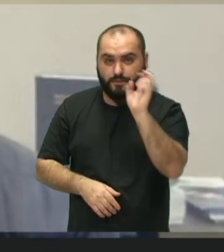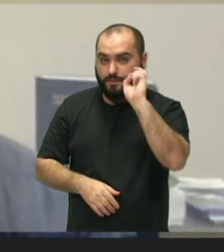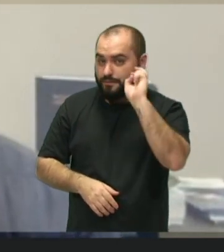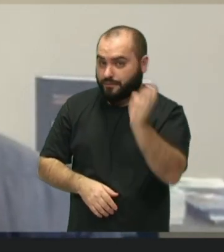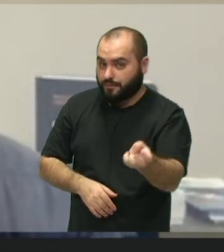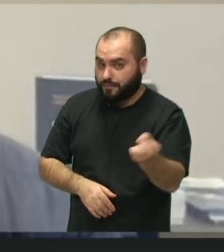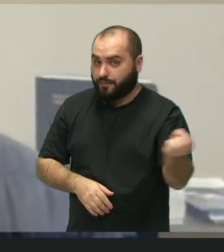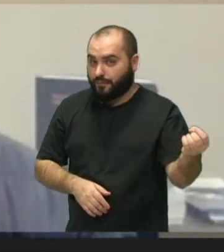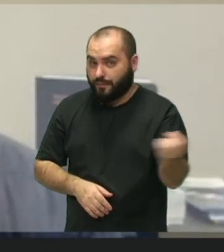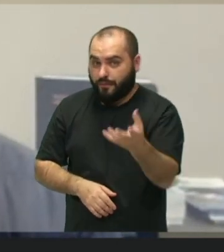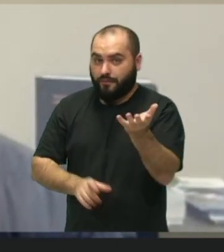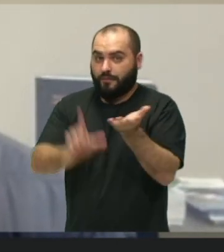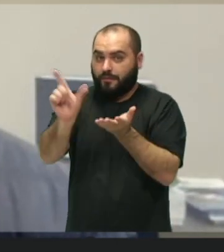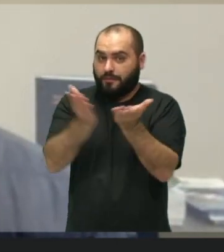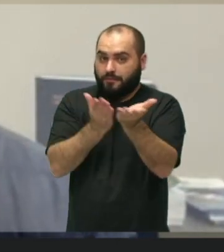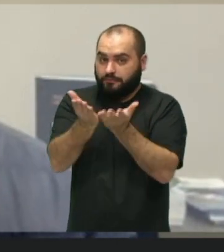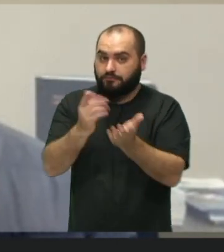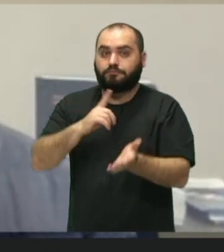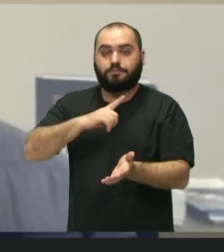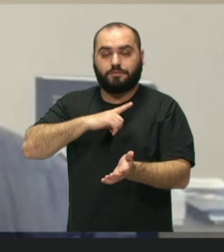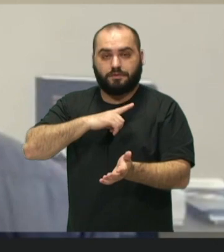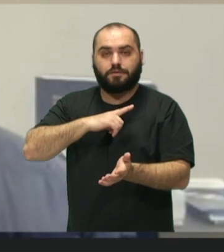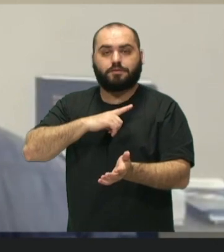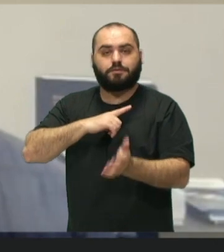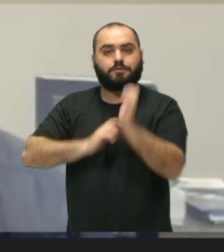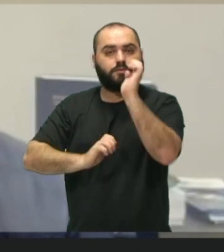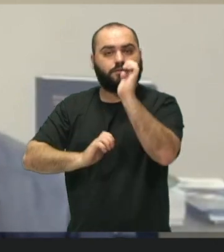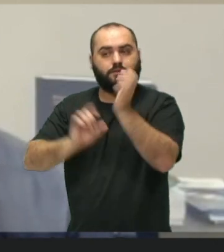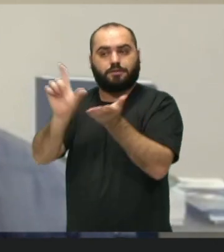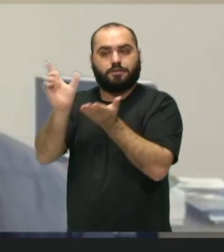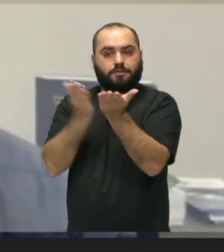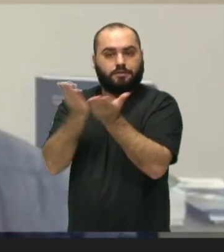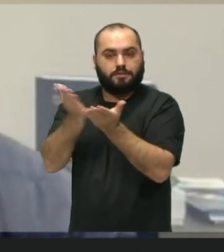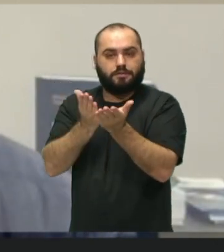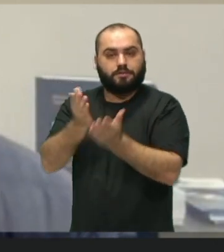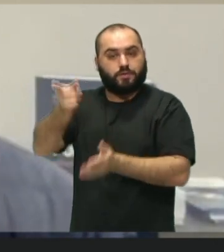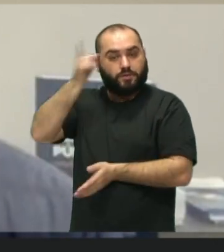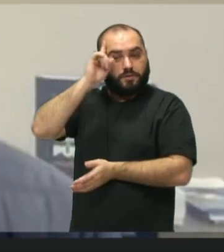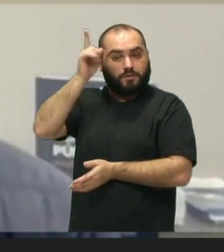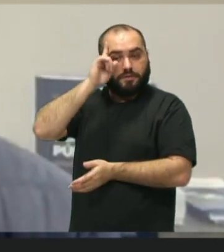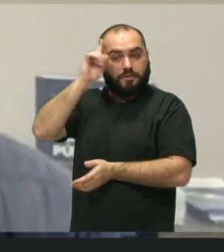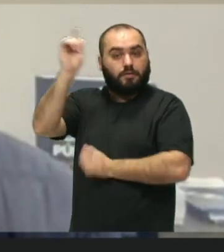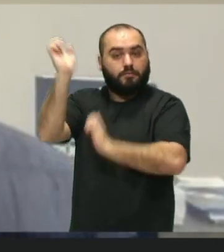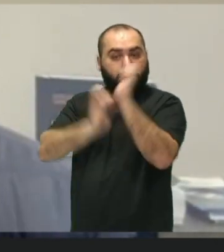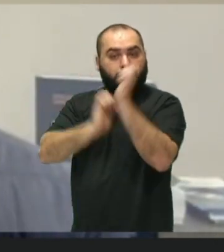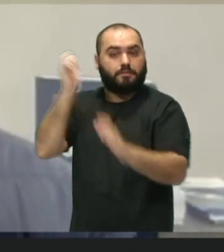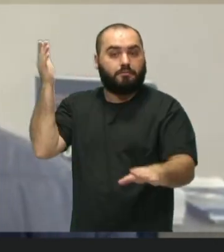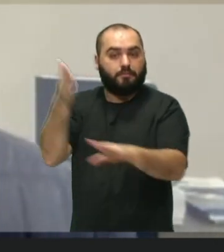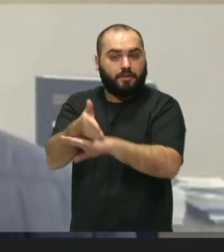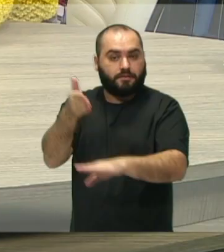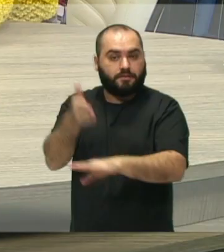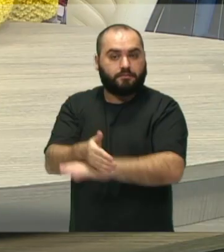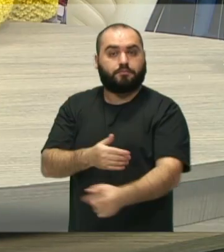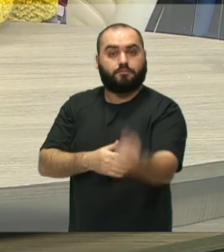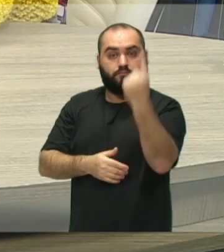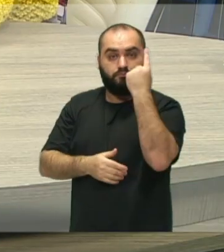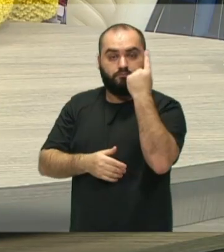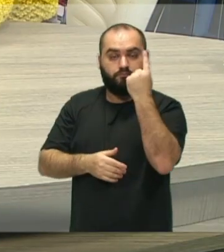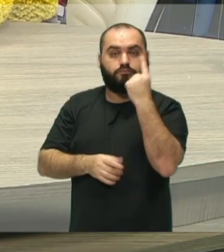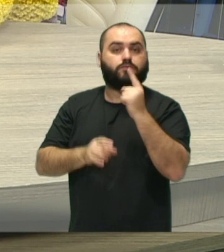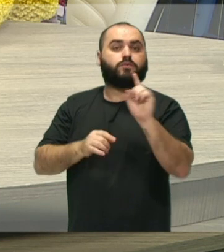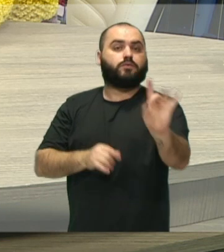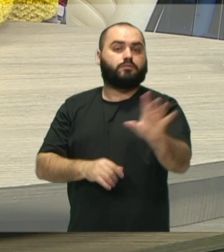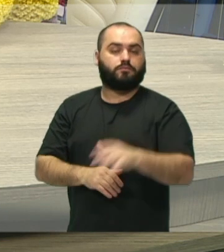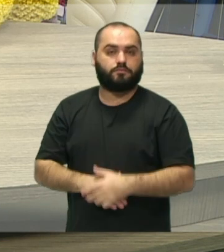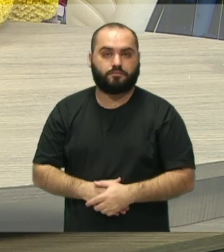tenho empresas que eu conheço que participam de 40 novas licitações por dia, de apenas um produto. O